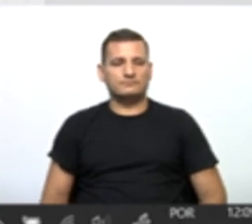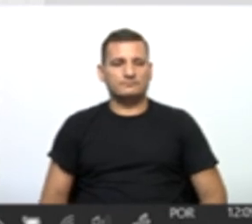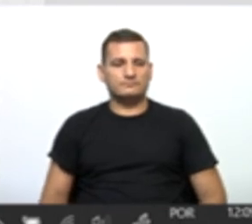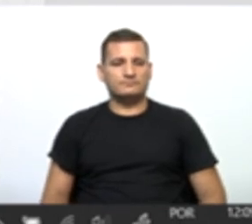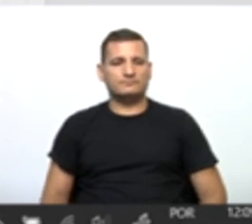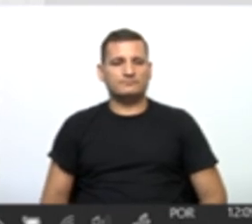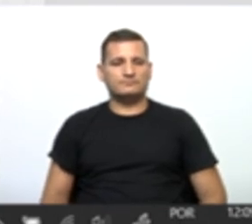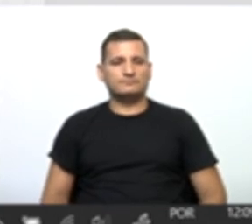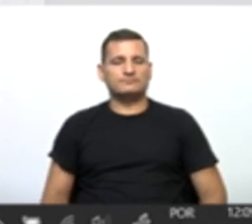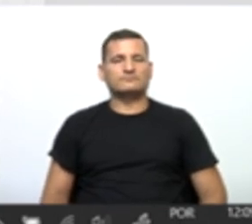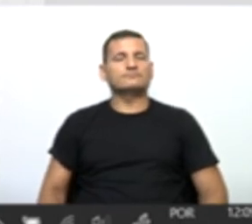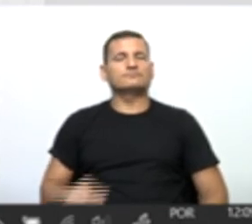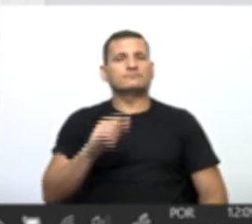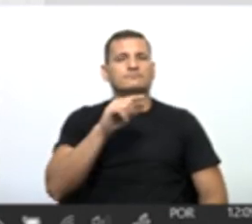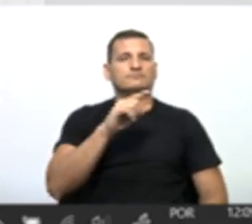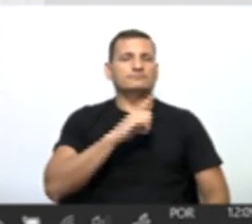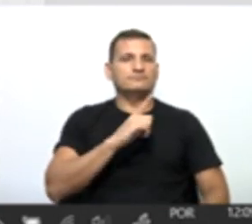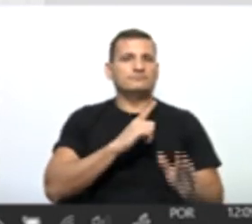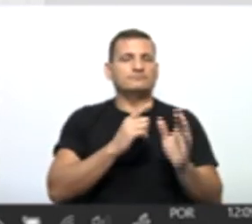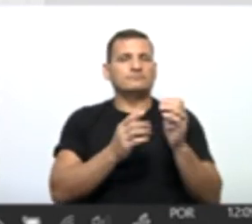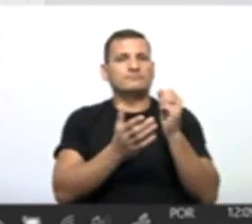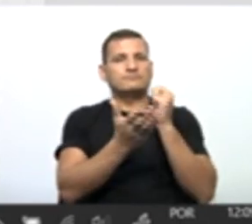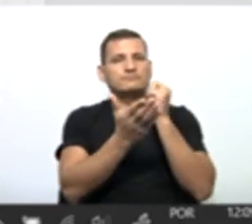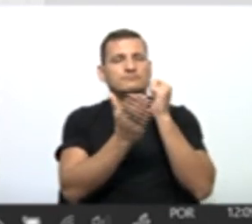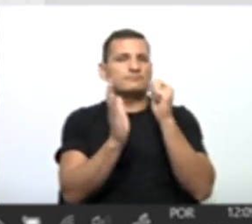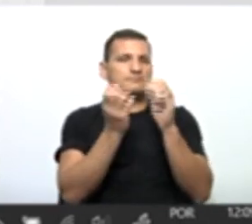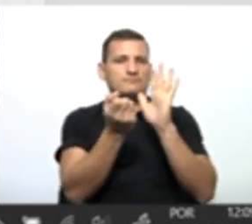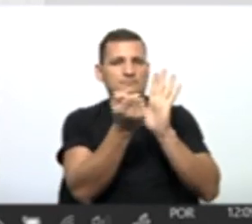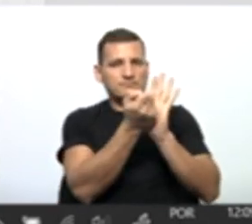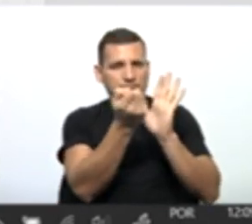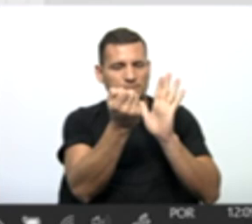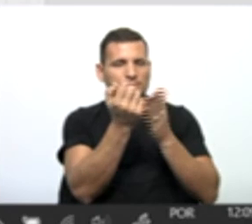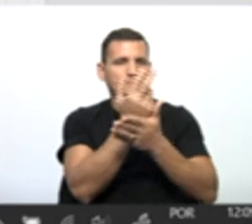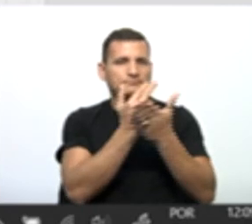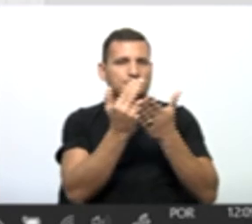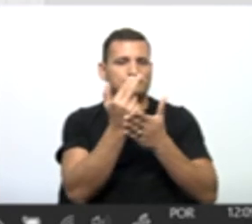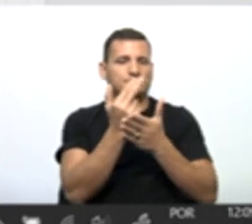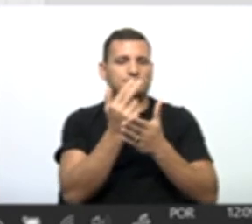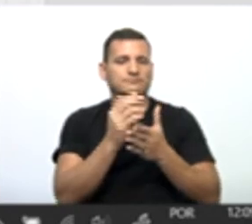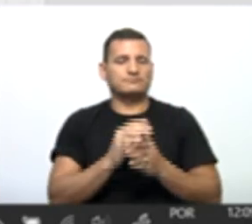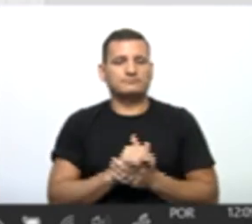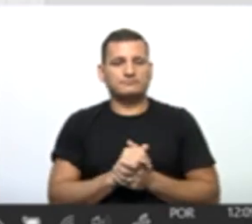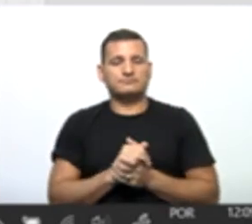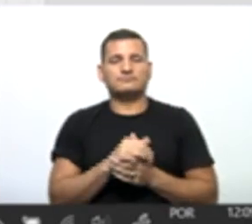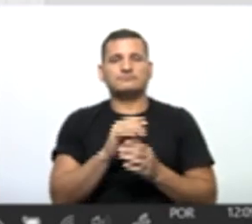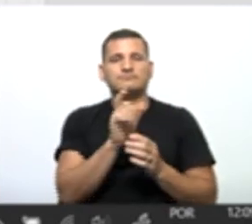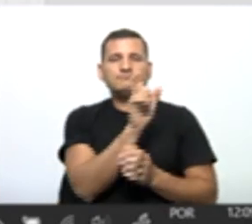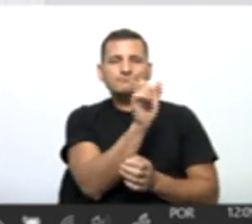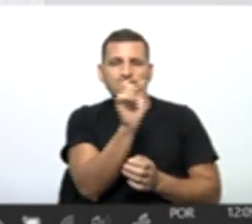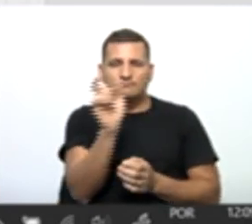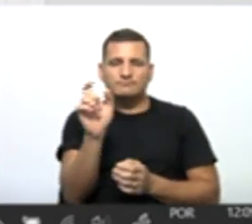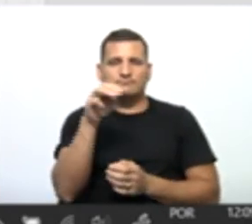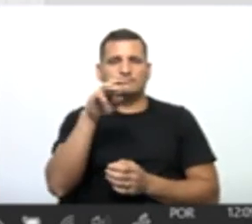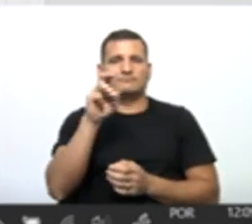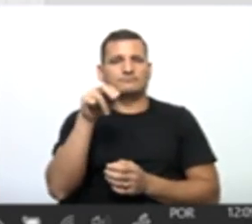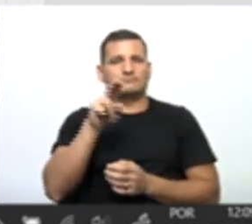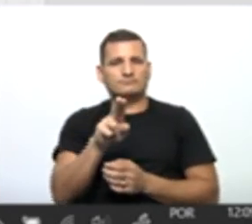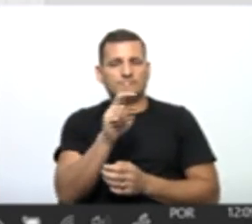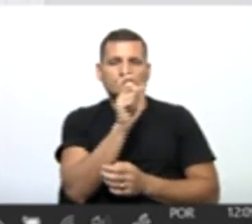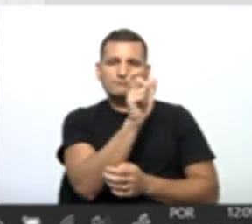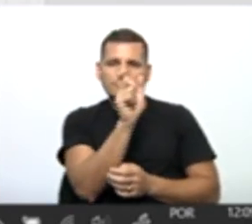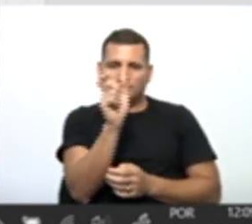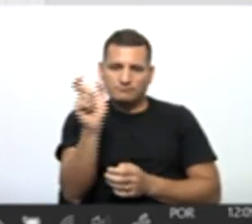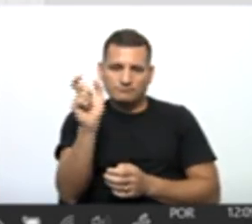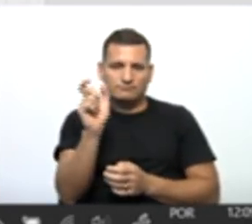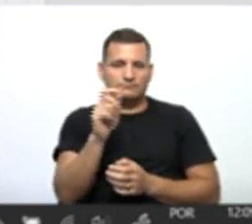Ó, esse topo vai ter uma logomarca, isso, pá, e pronto. Assim como os menus, ó. Ó,